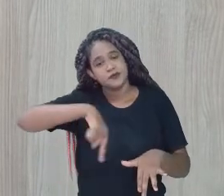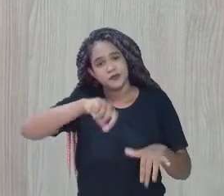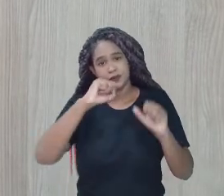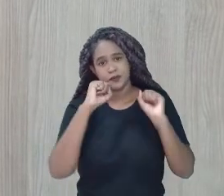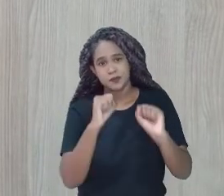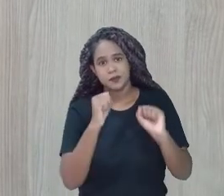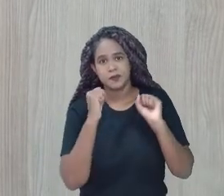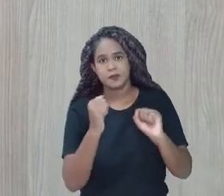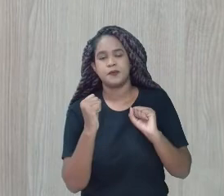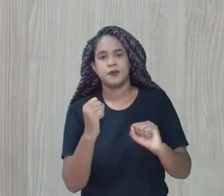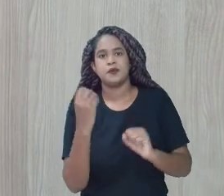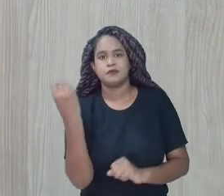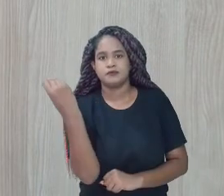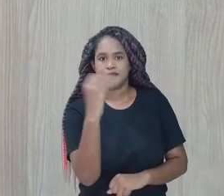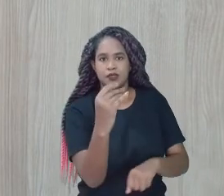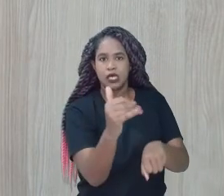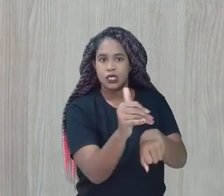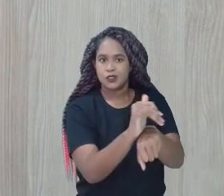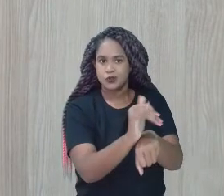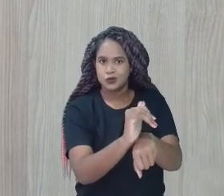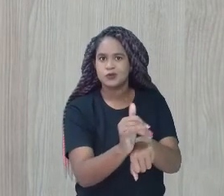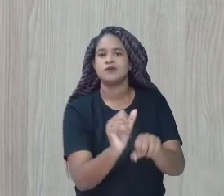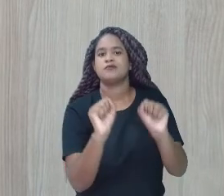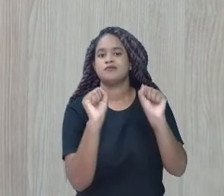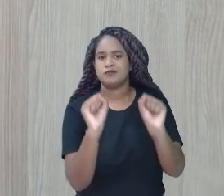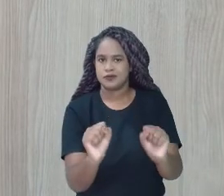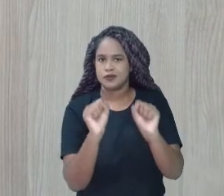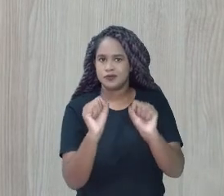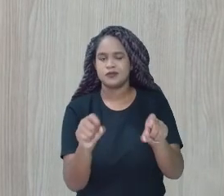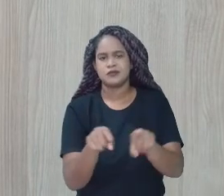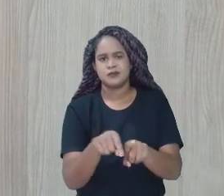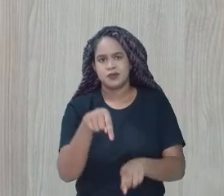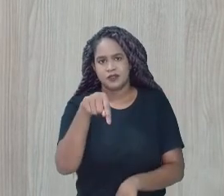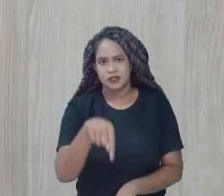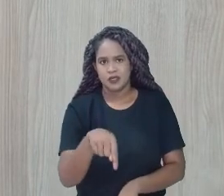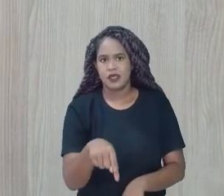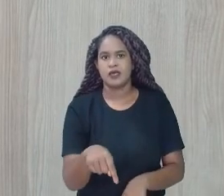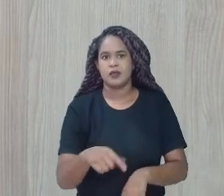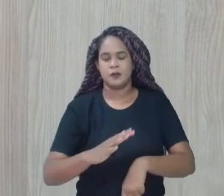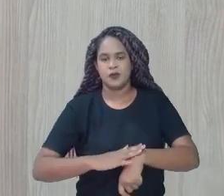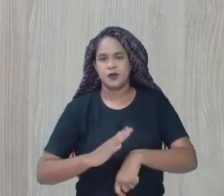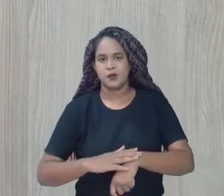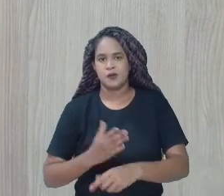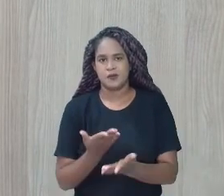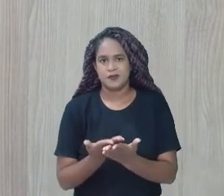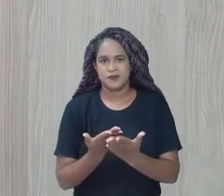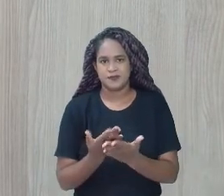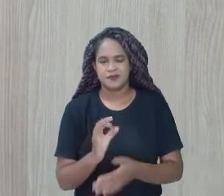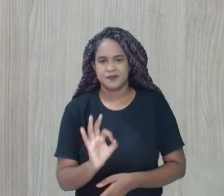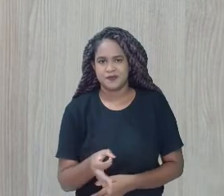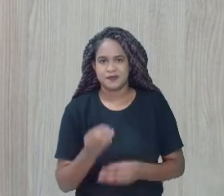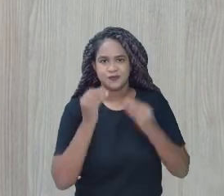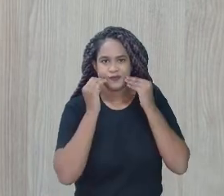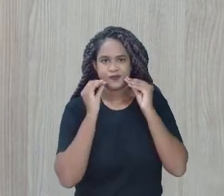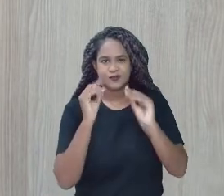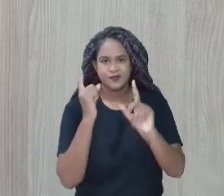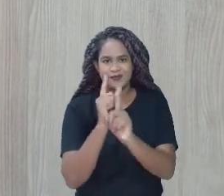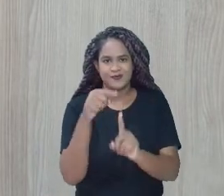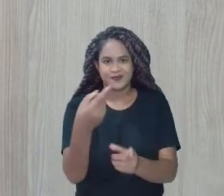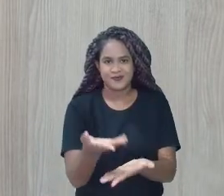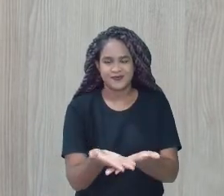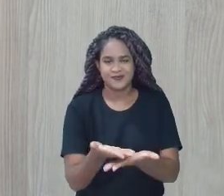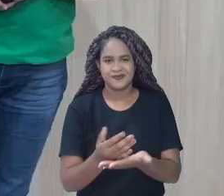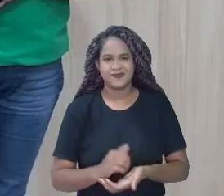podem mandar lá no YouTube e também aqui, durante a aula, enquanto ela acontece. Um cheiro e até a próxima